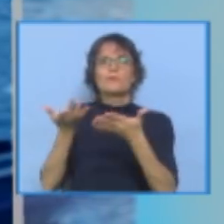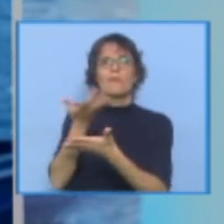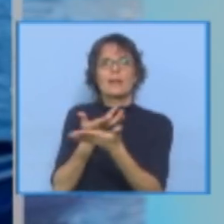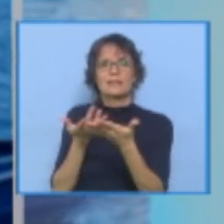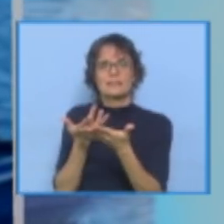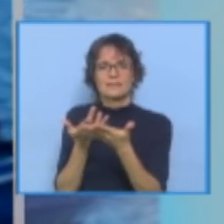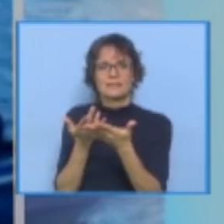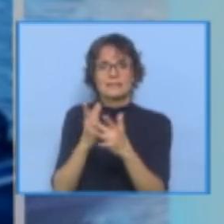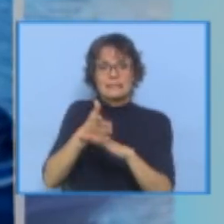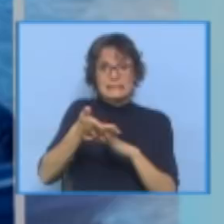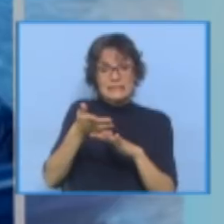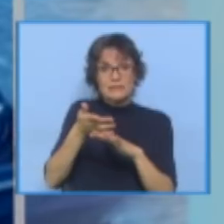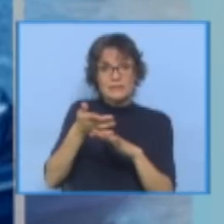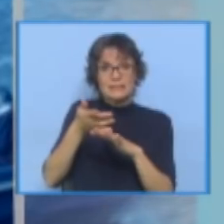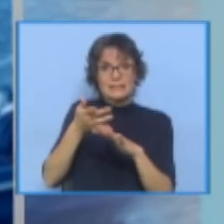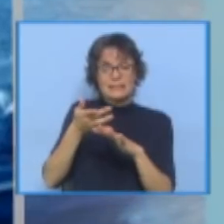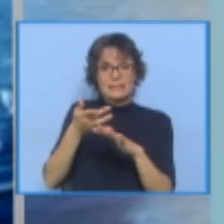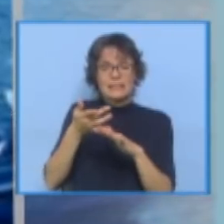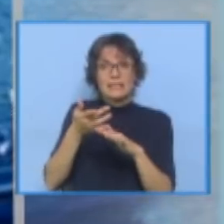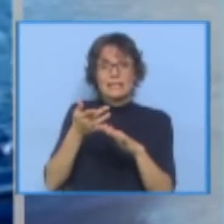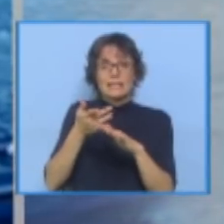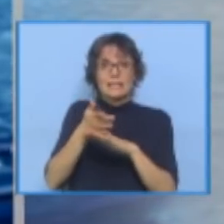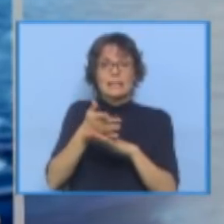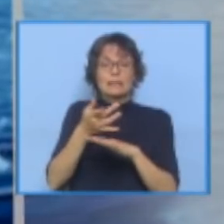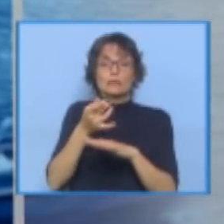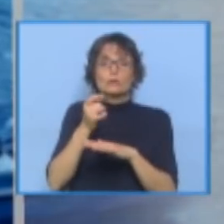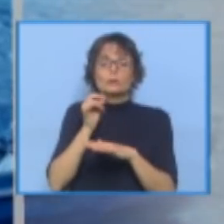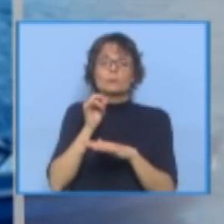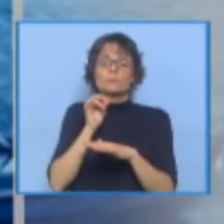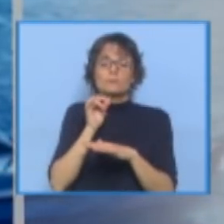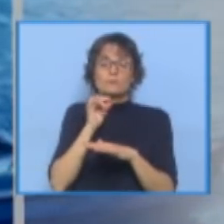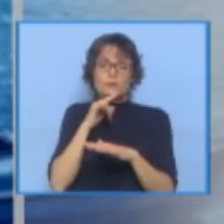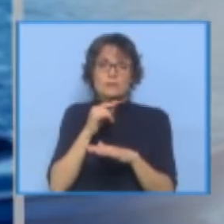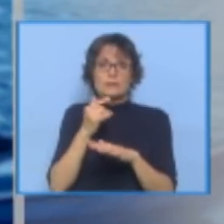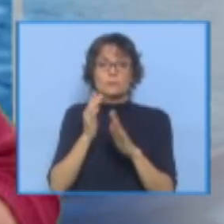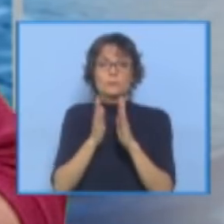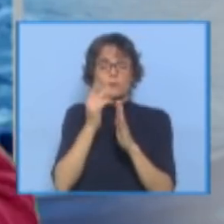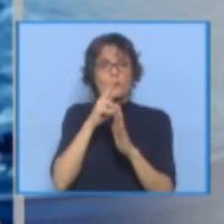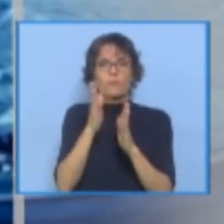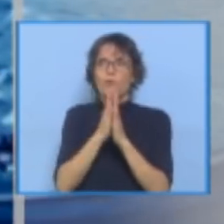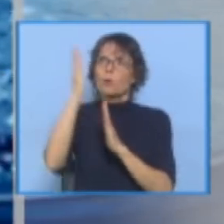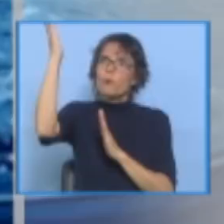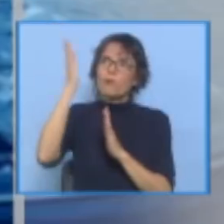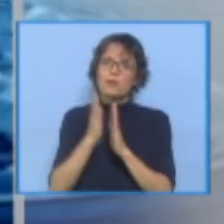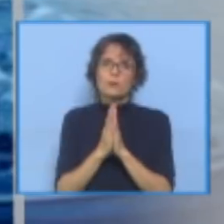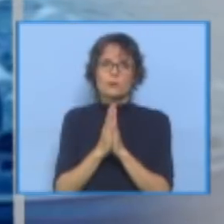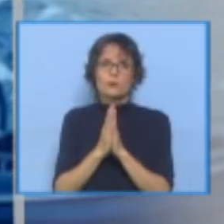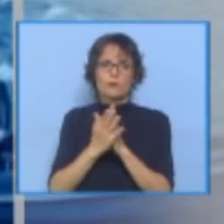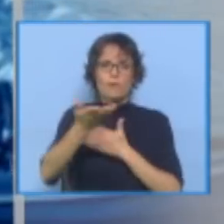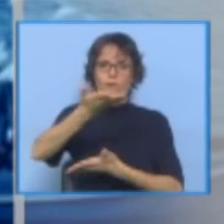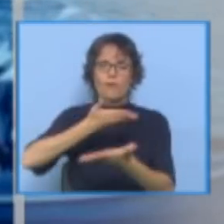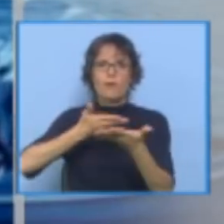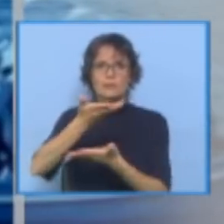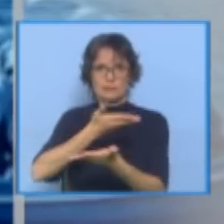dentro da qual esteja Deus e através da qual Deus e a figura de Cristo escorram de alguma maneira e que